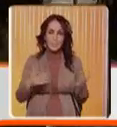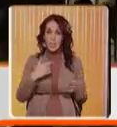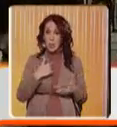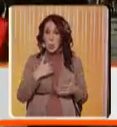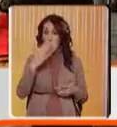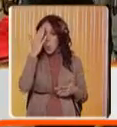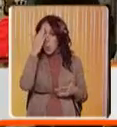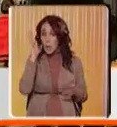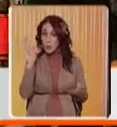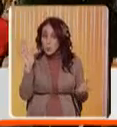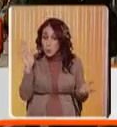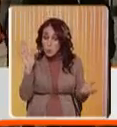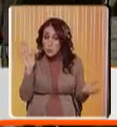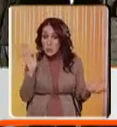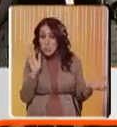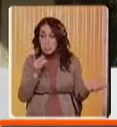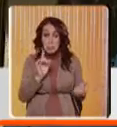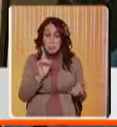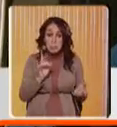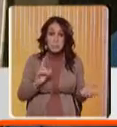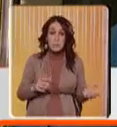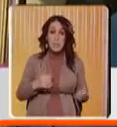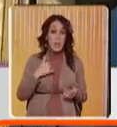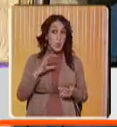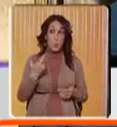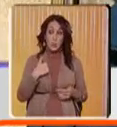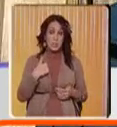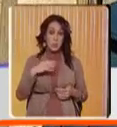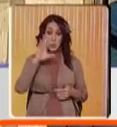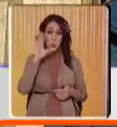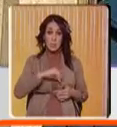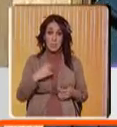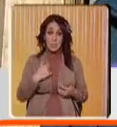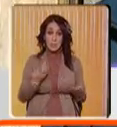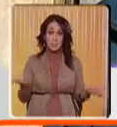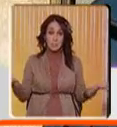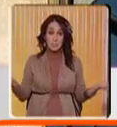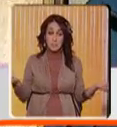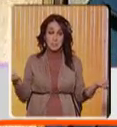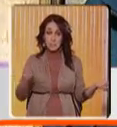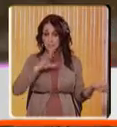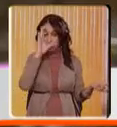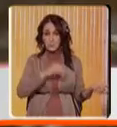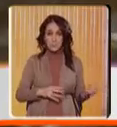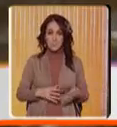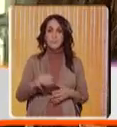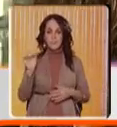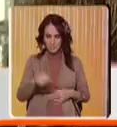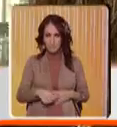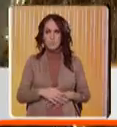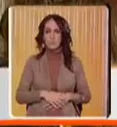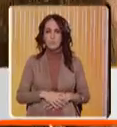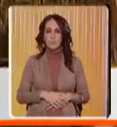eu tenha conhecimento, não. A mim nunca me aconteceu, não sei. Não sei. Sim.